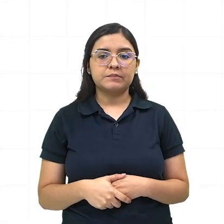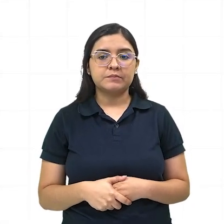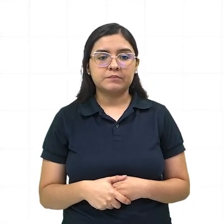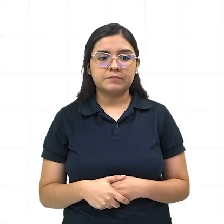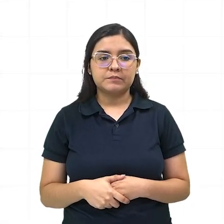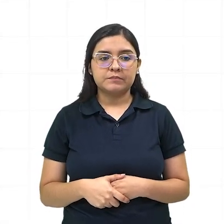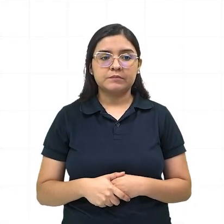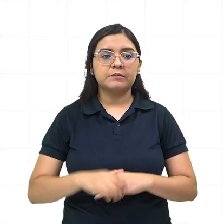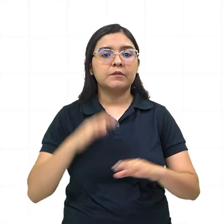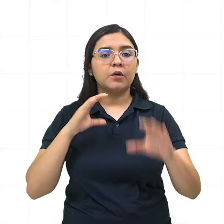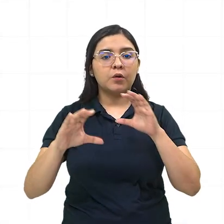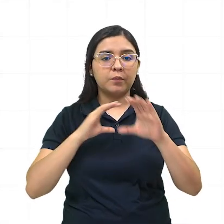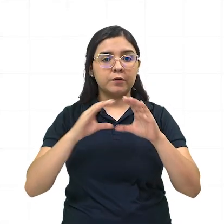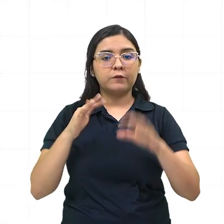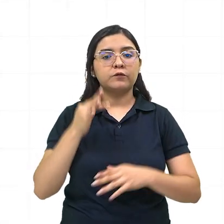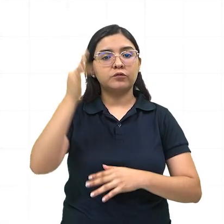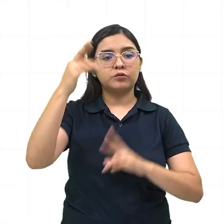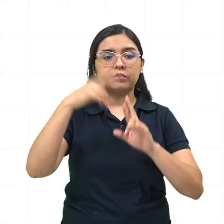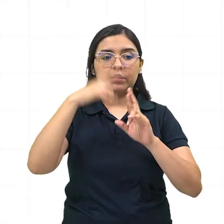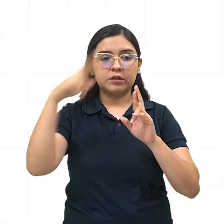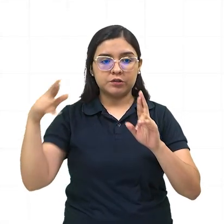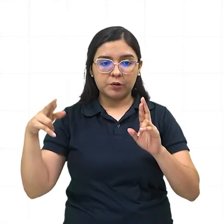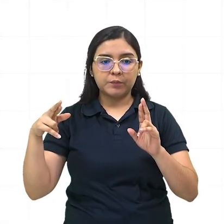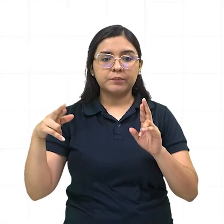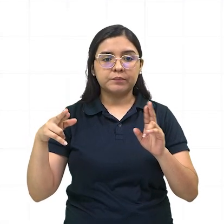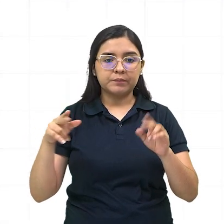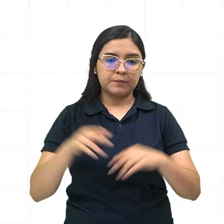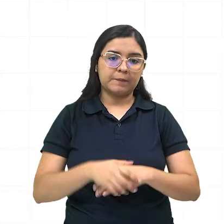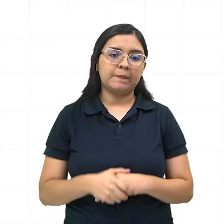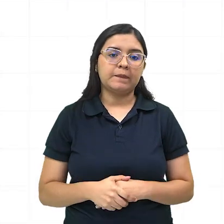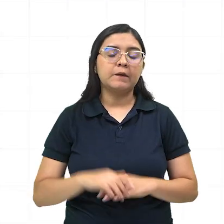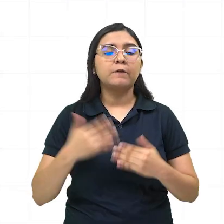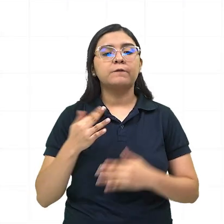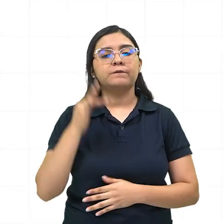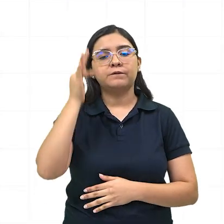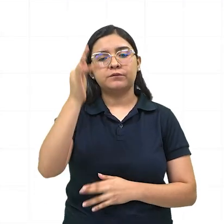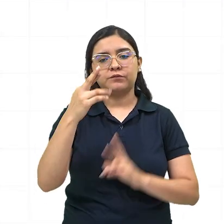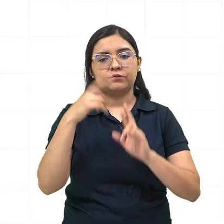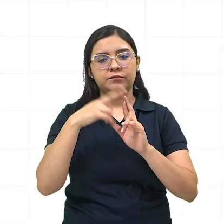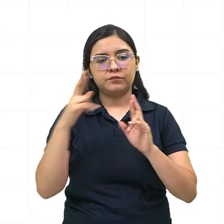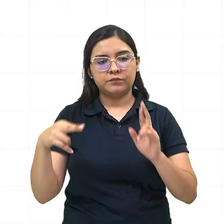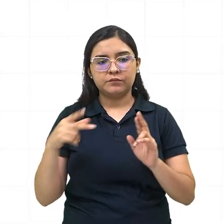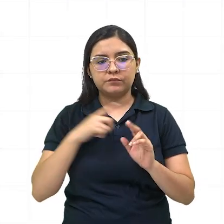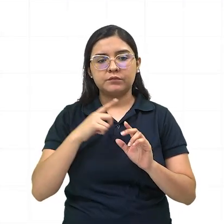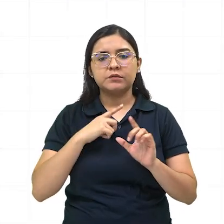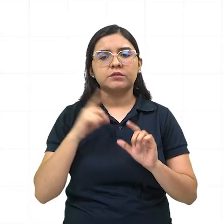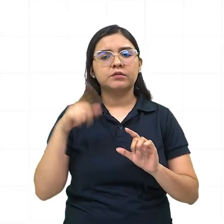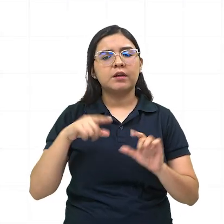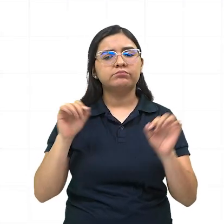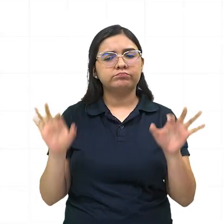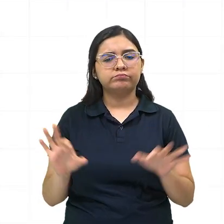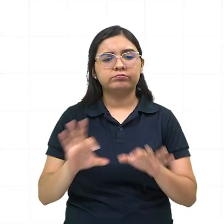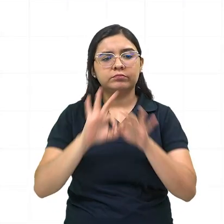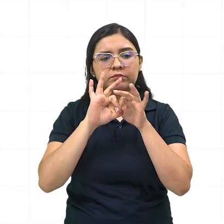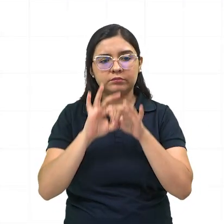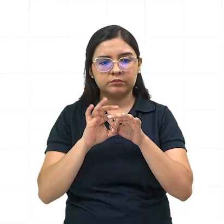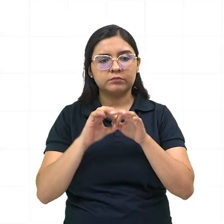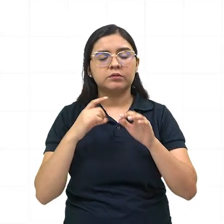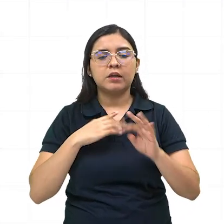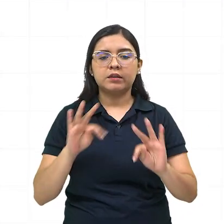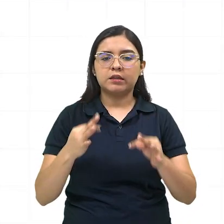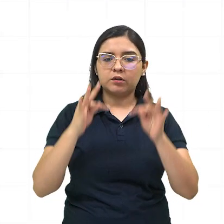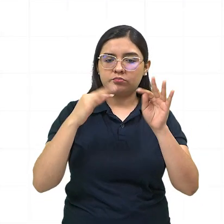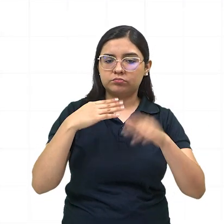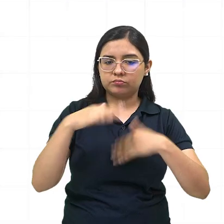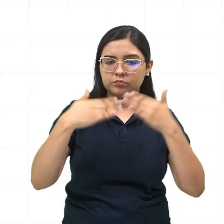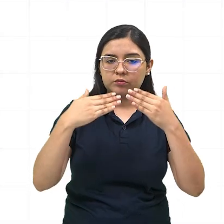A comunicação e o futuro da religião. O futuro da religião está intimamente ligado à evolução das